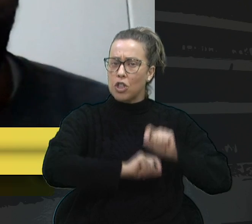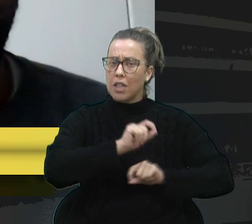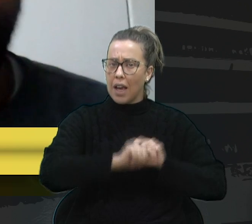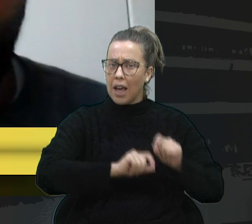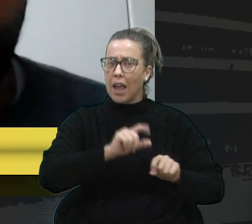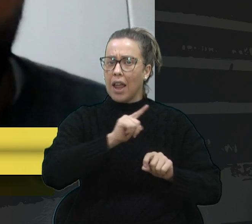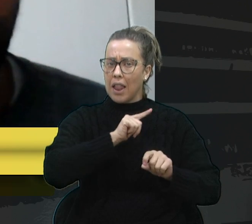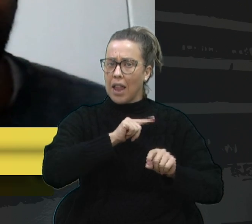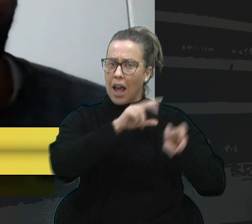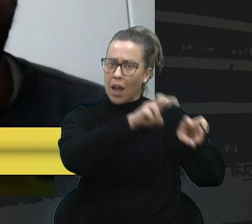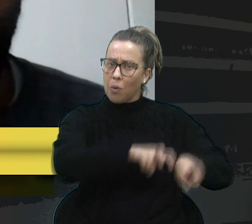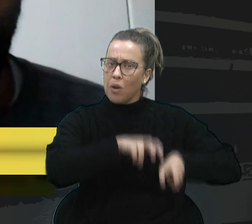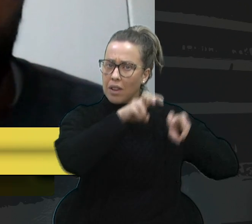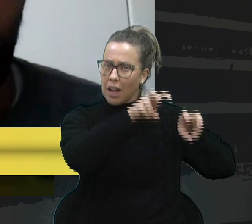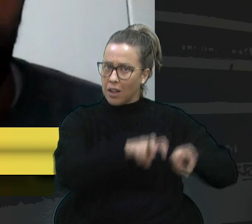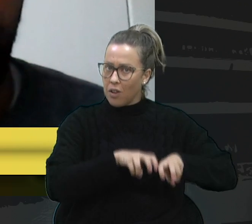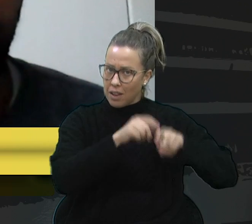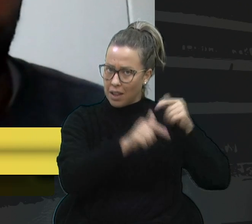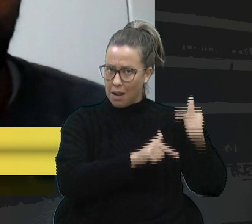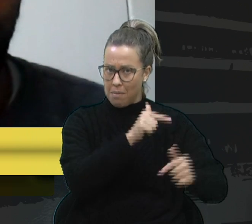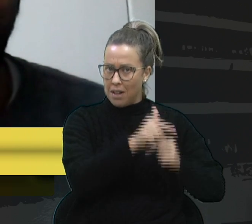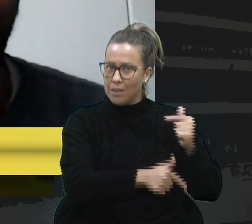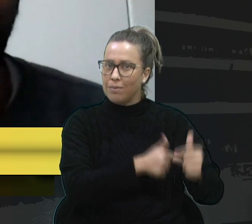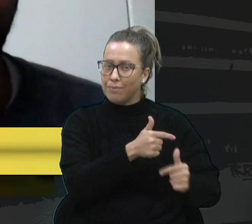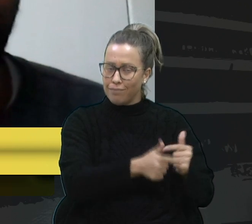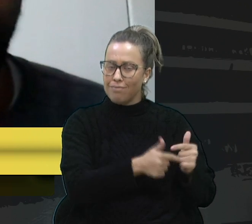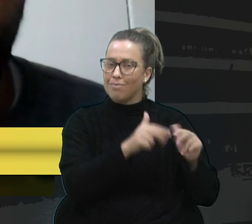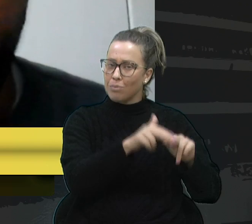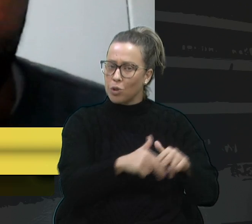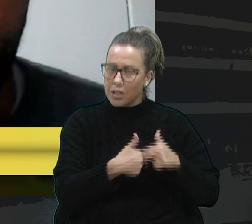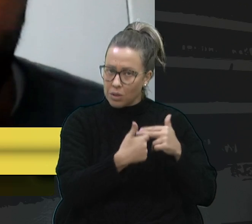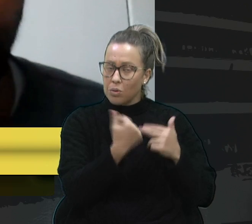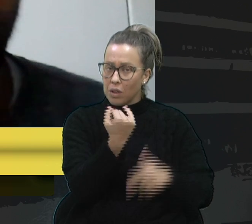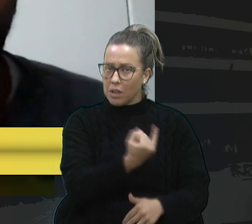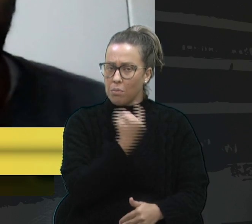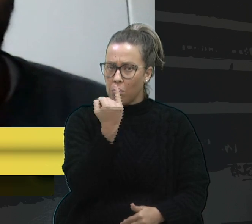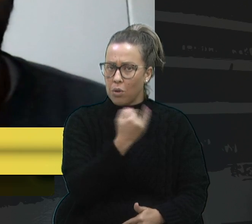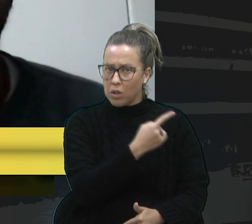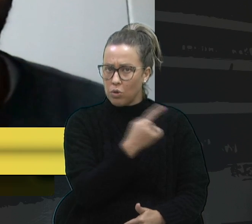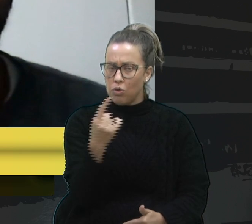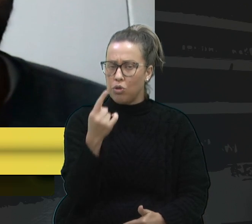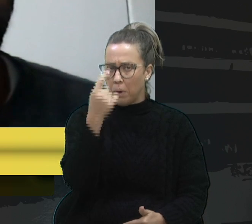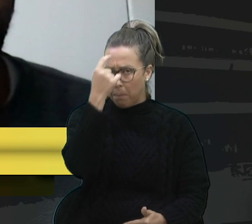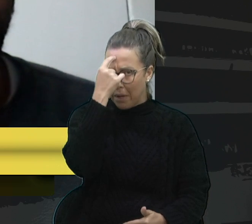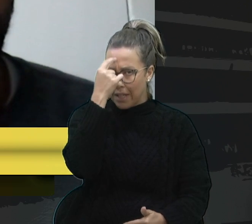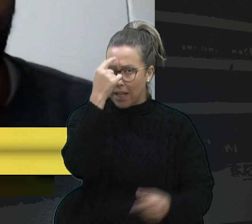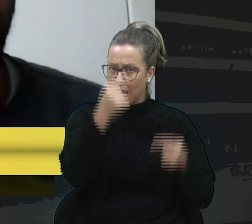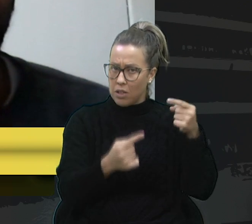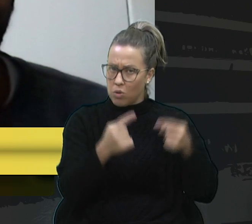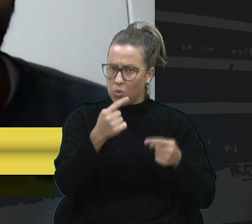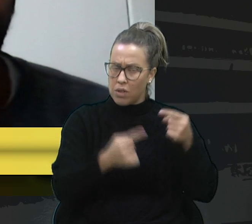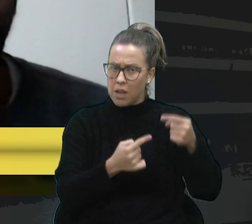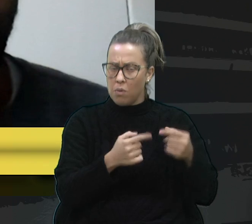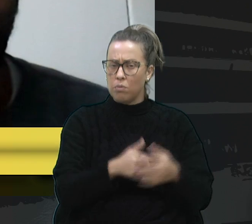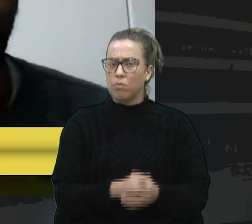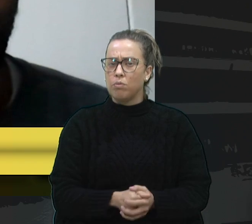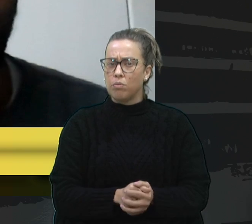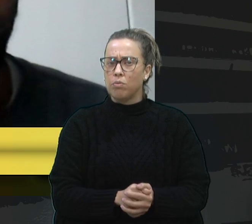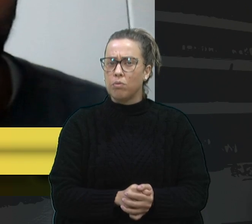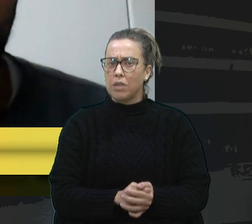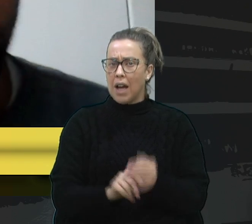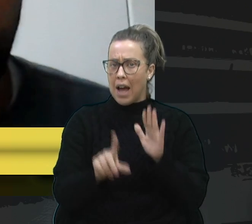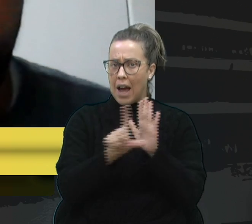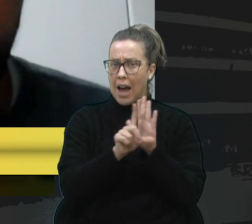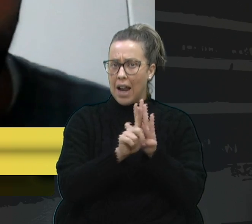no interior, de quem está na colônia. Então, aqui, acho importante, quando nós discutirmos aí a lei